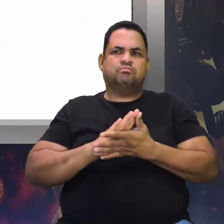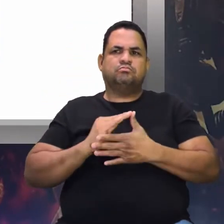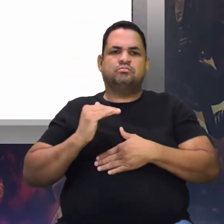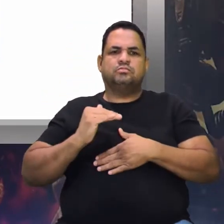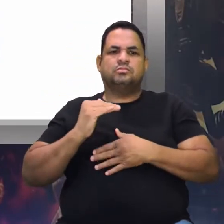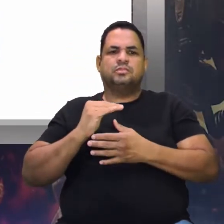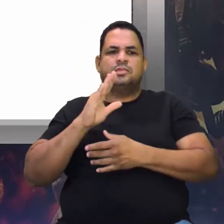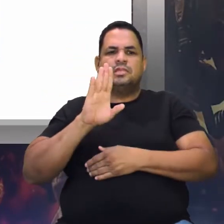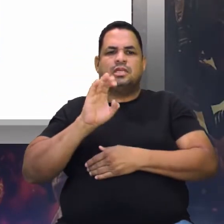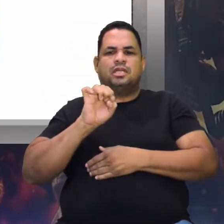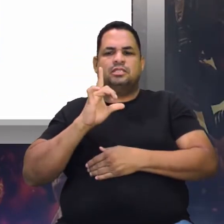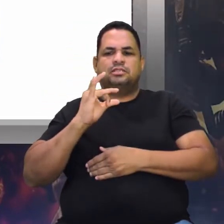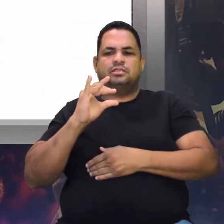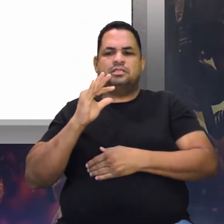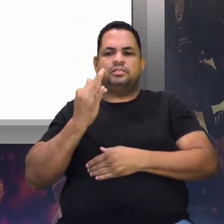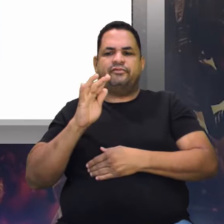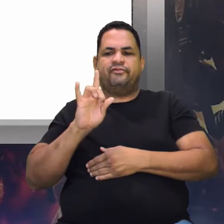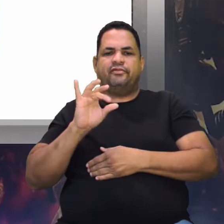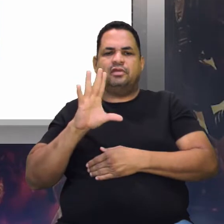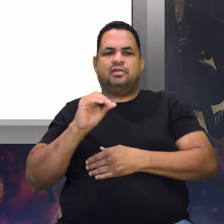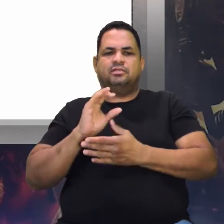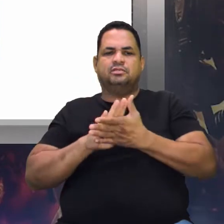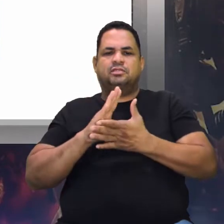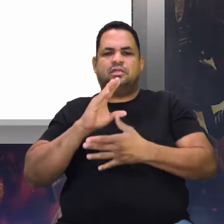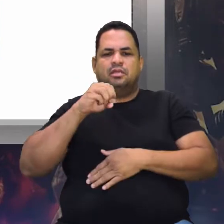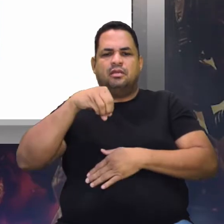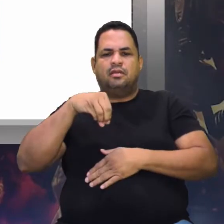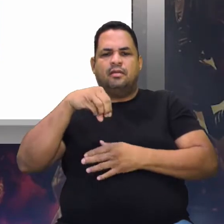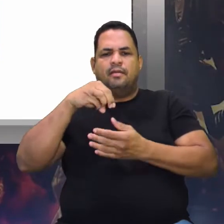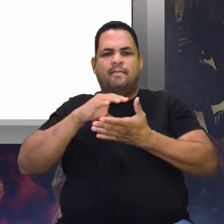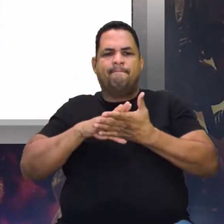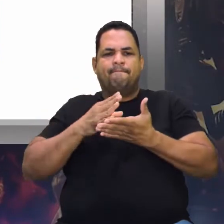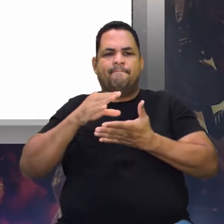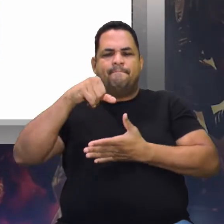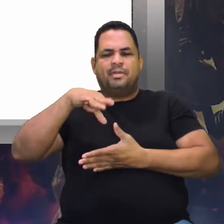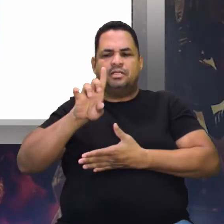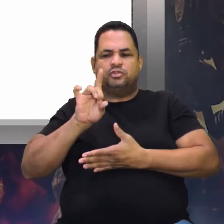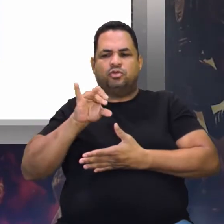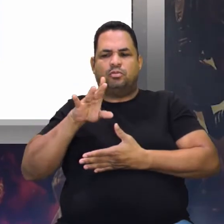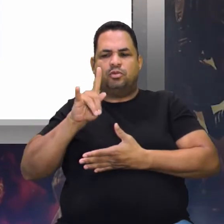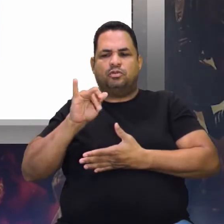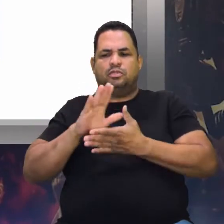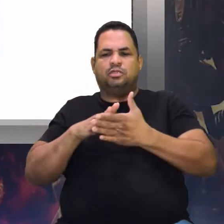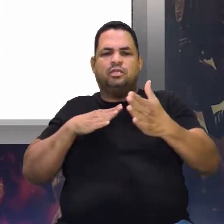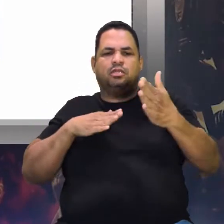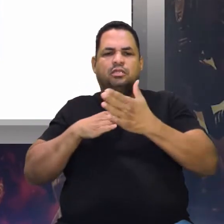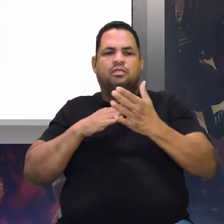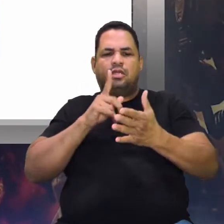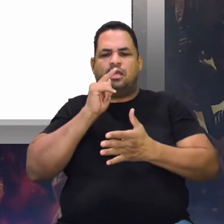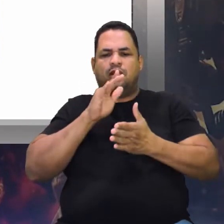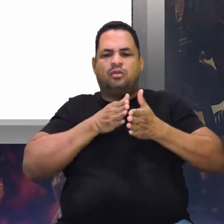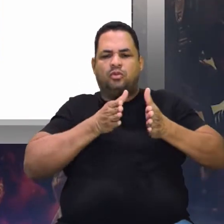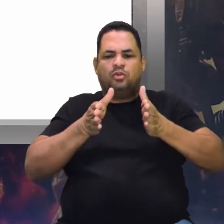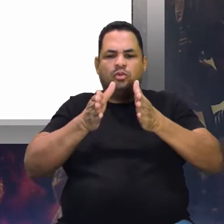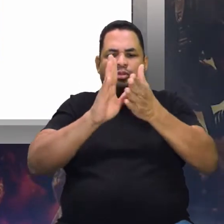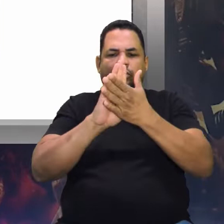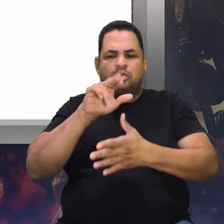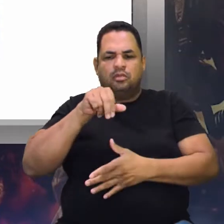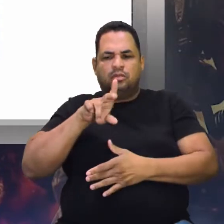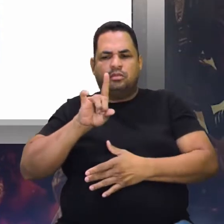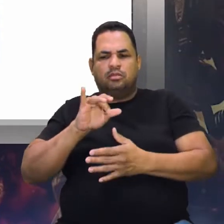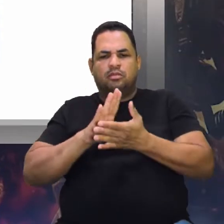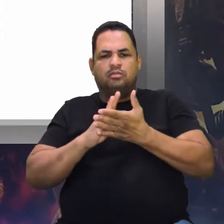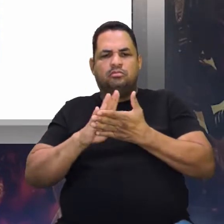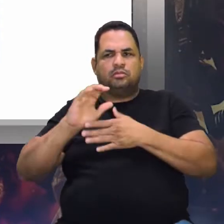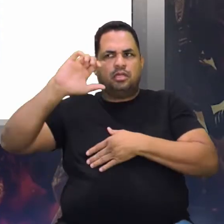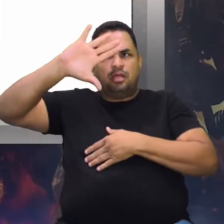Fértil. Pega desde a Mesopotâmia até o Rio Nilo ali. Até a África, pega ali do Oriente